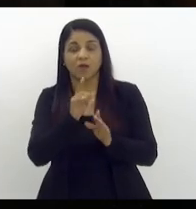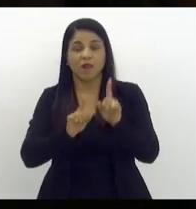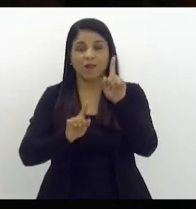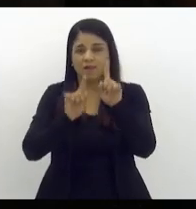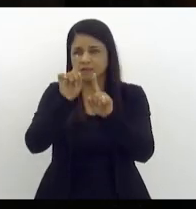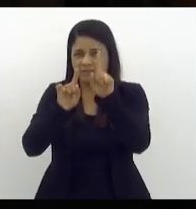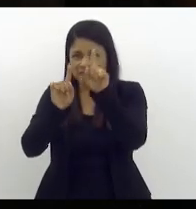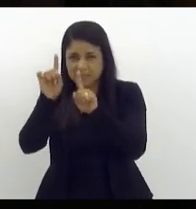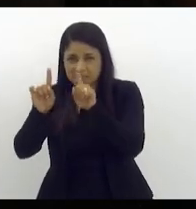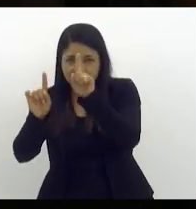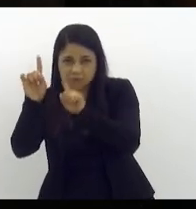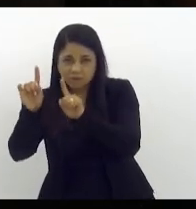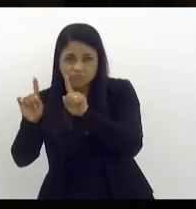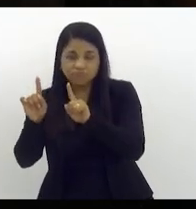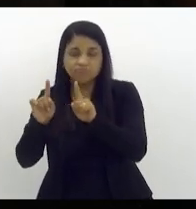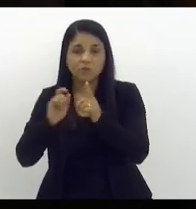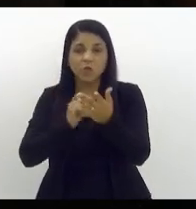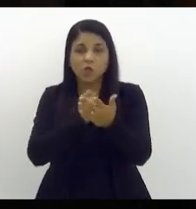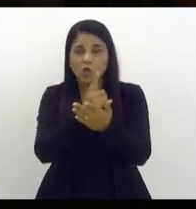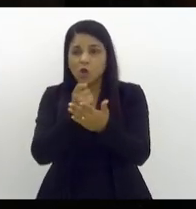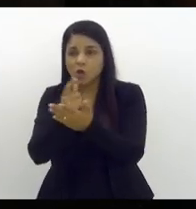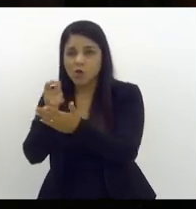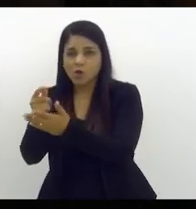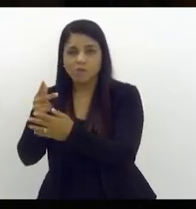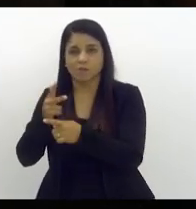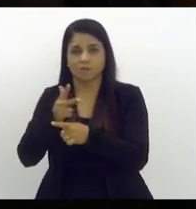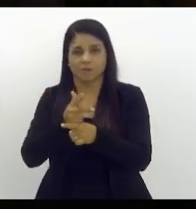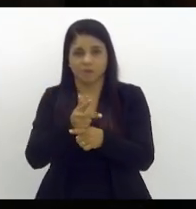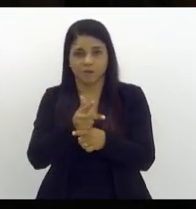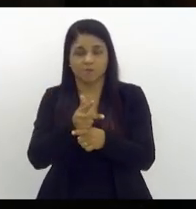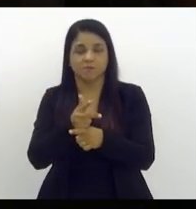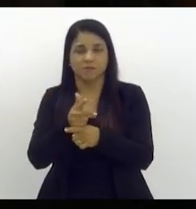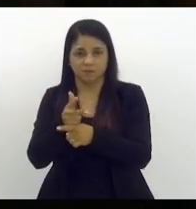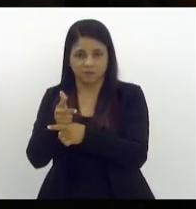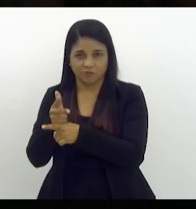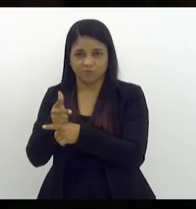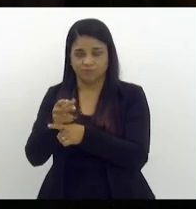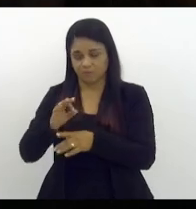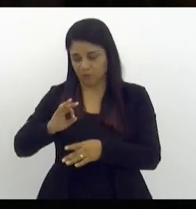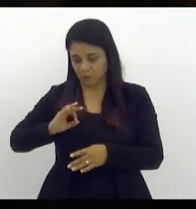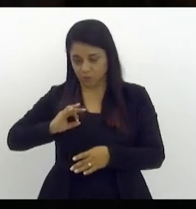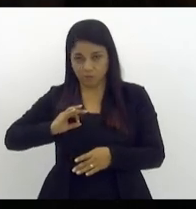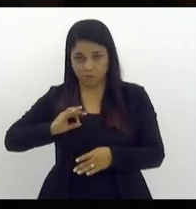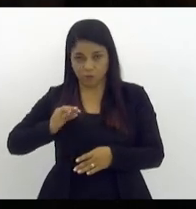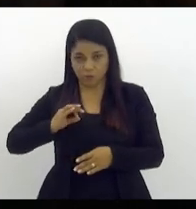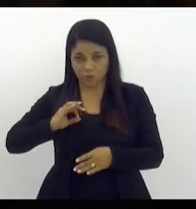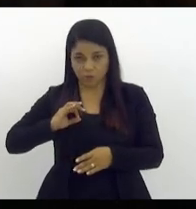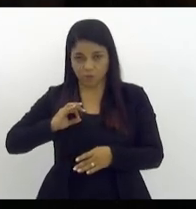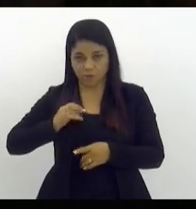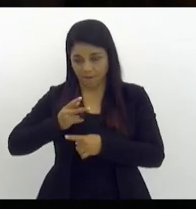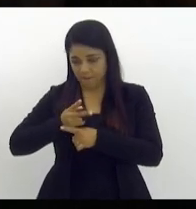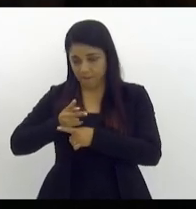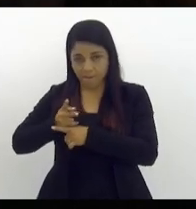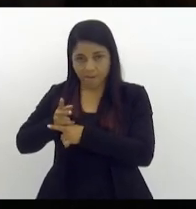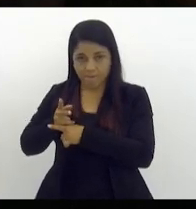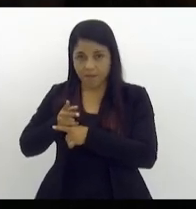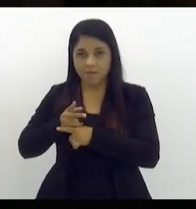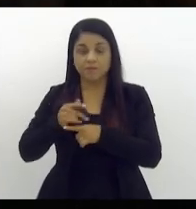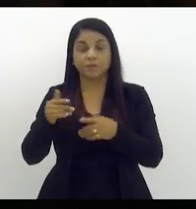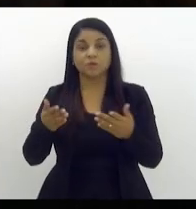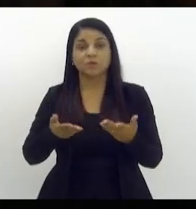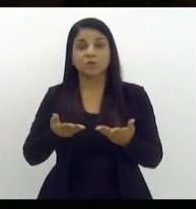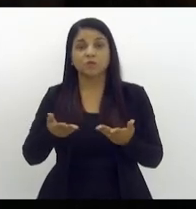licitações para a compra desses aparelhos, né, dessas câmeras corporais. Nós temos hoje no estado do Rio de